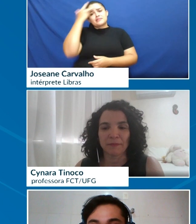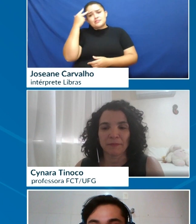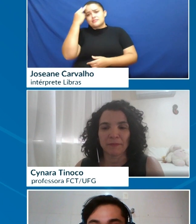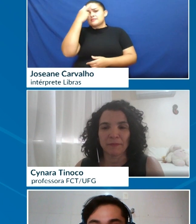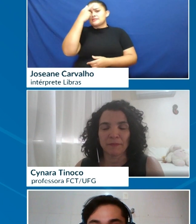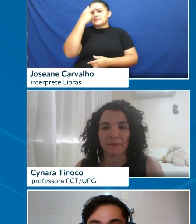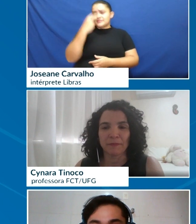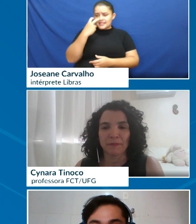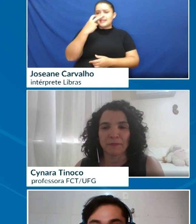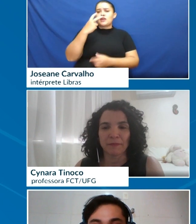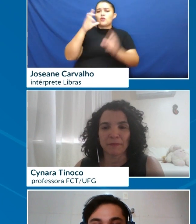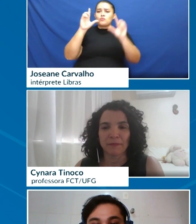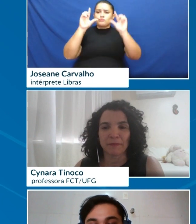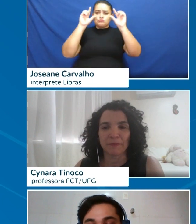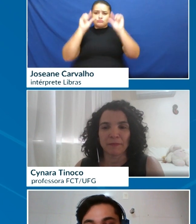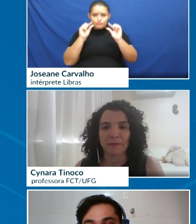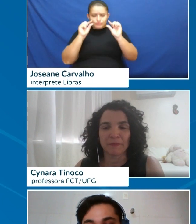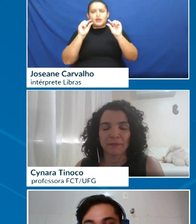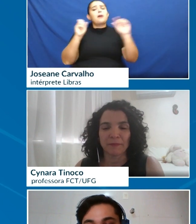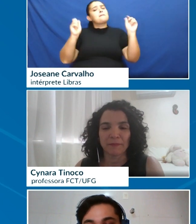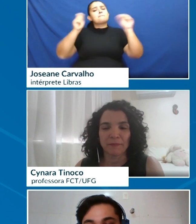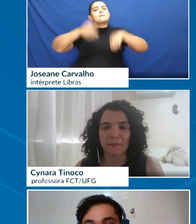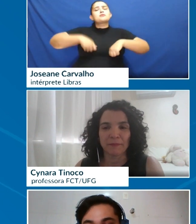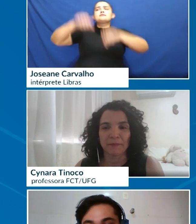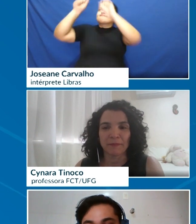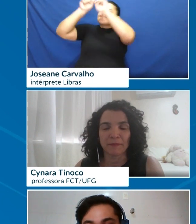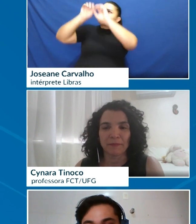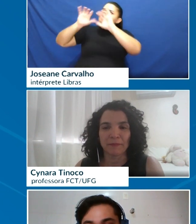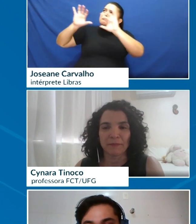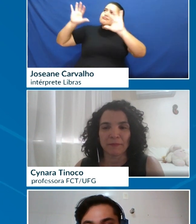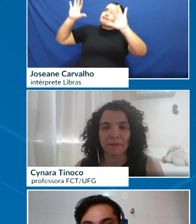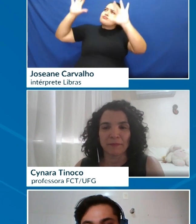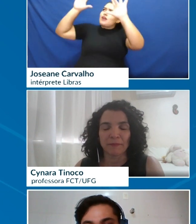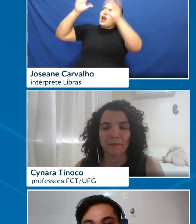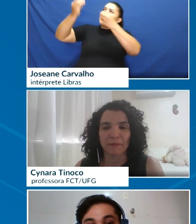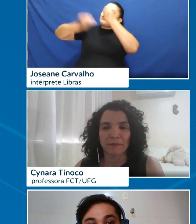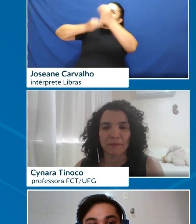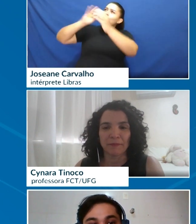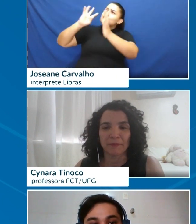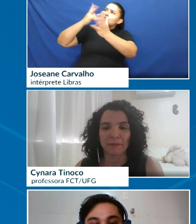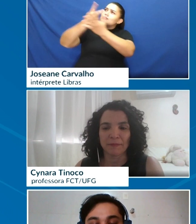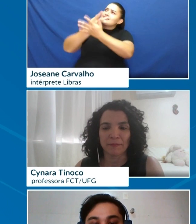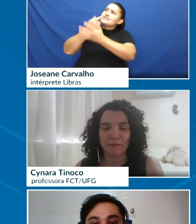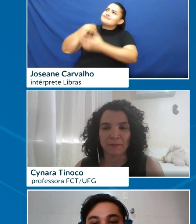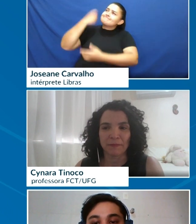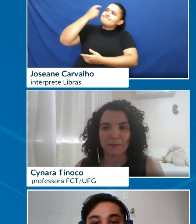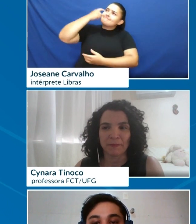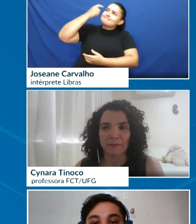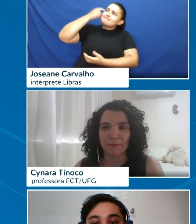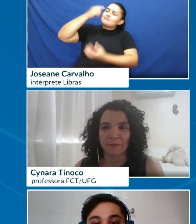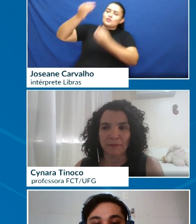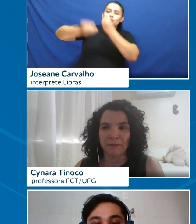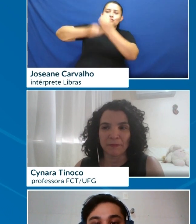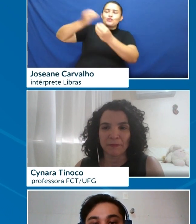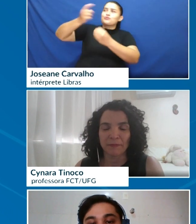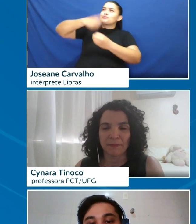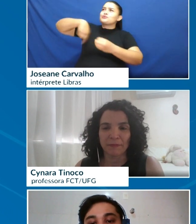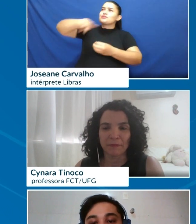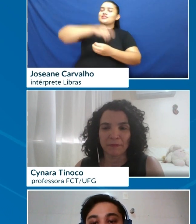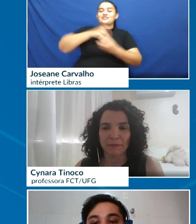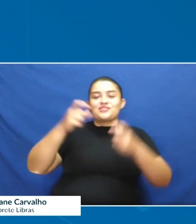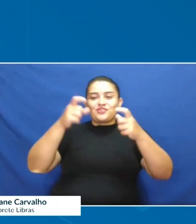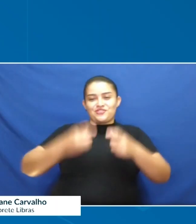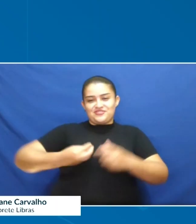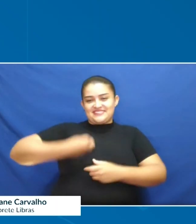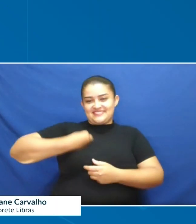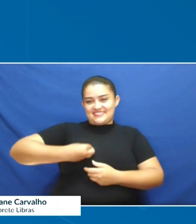baixa visão ou deficientes visuais consigam visualizar ou imaginar como somos e o ambiente onde estamos.